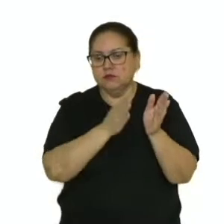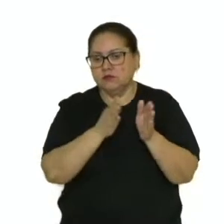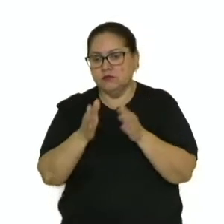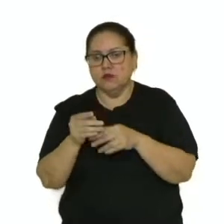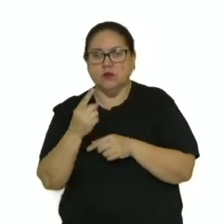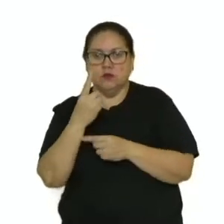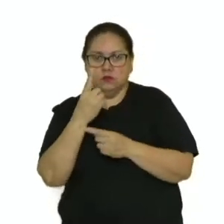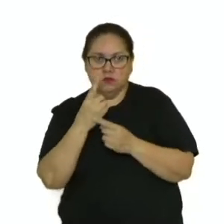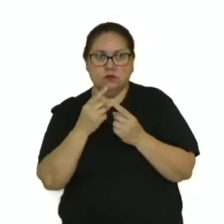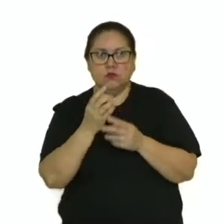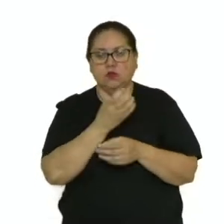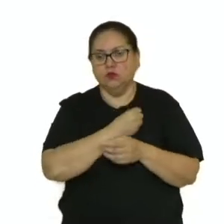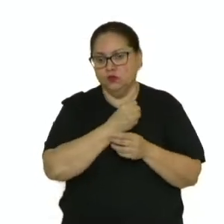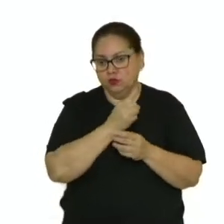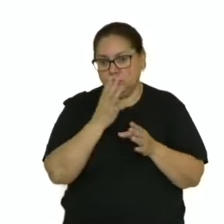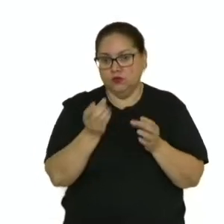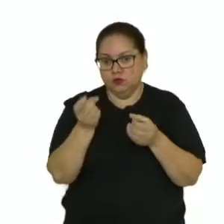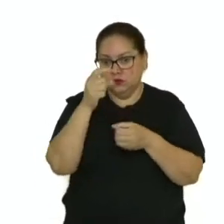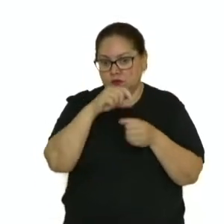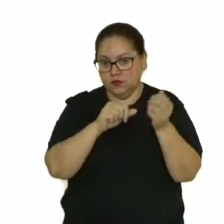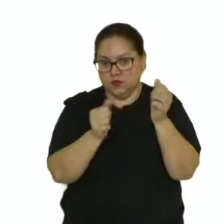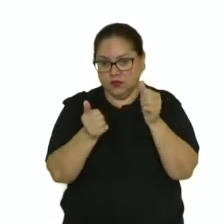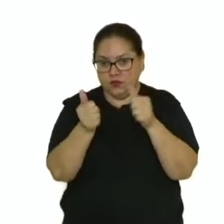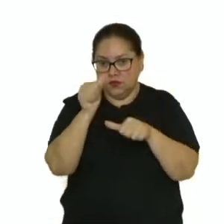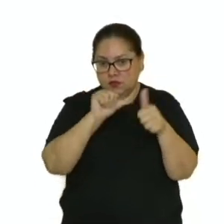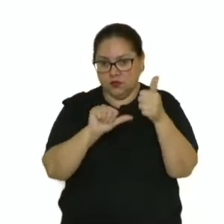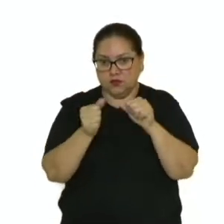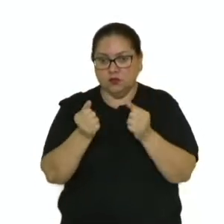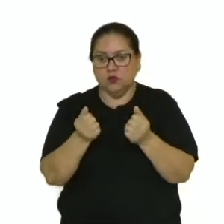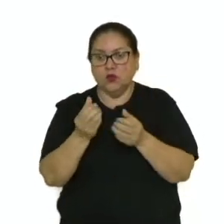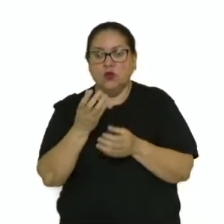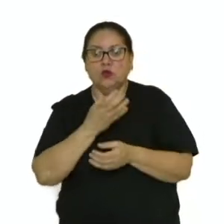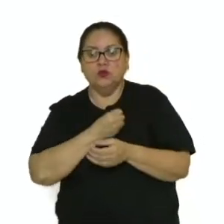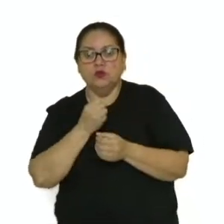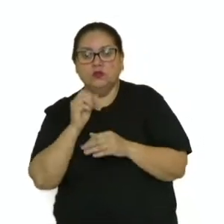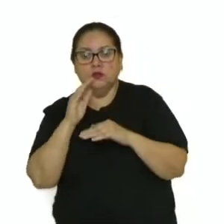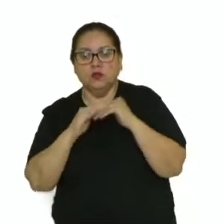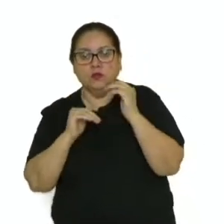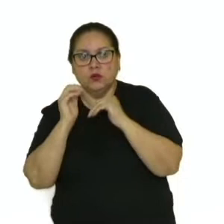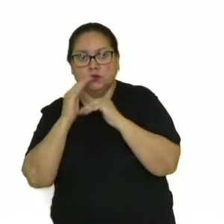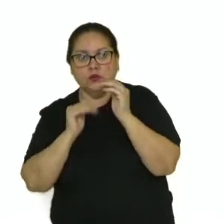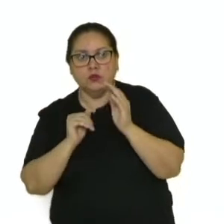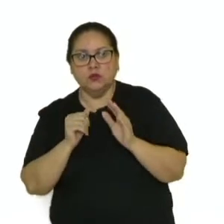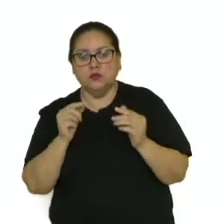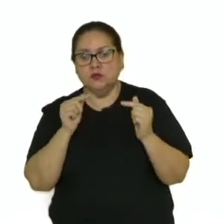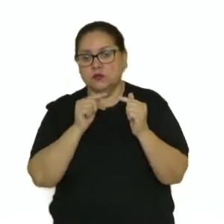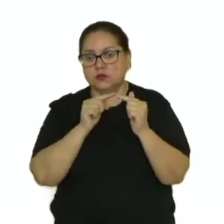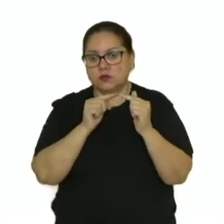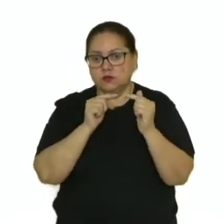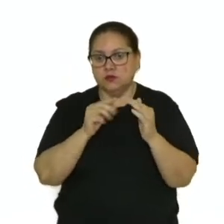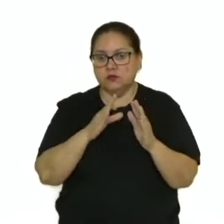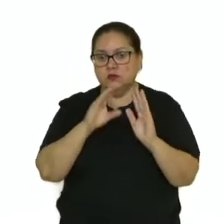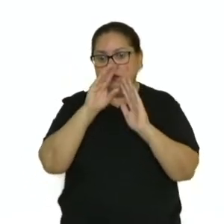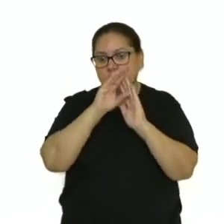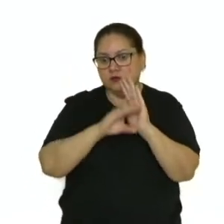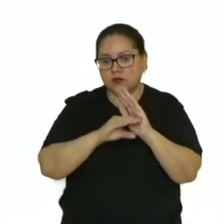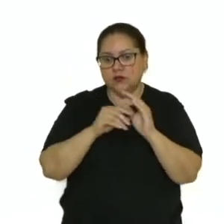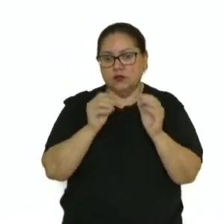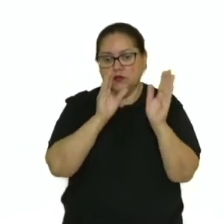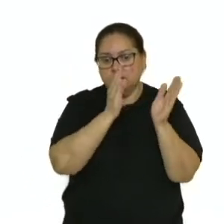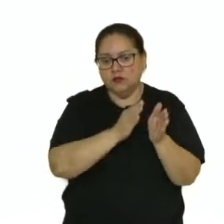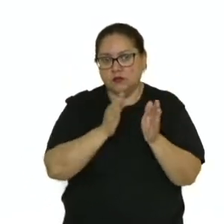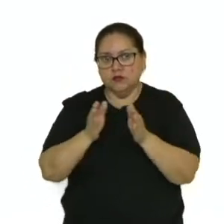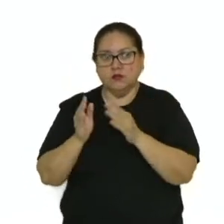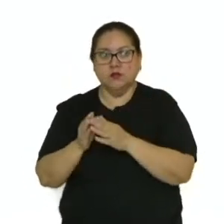delas relaciona o número de substâncias que reagem e o número de substâncias que são produzidas. E de acordo com esse critério, a gente consegue classificar